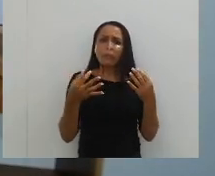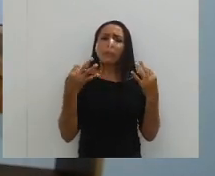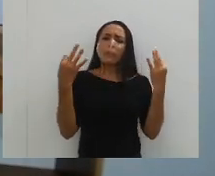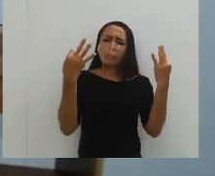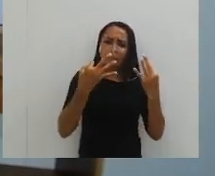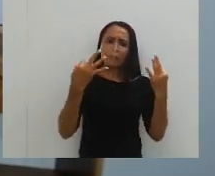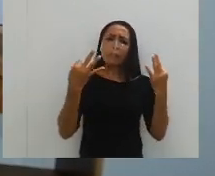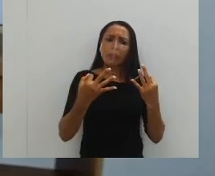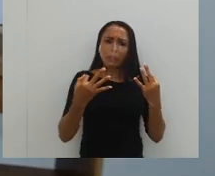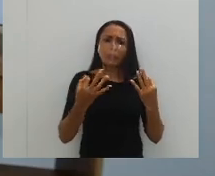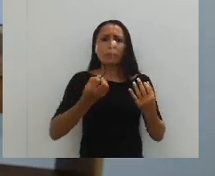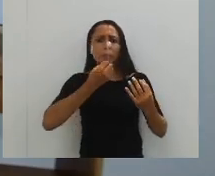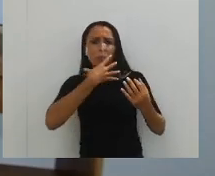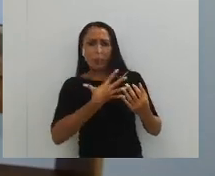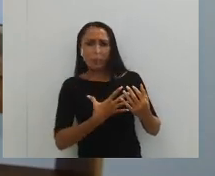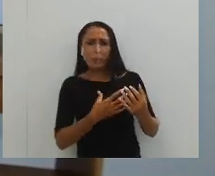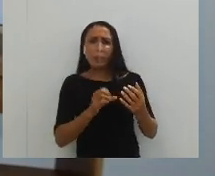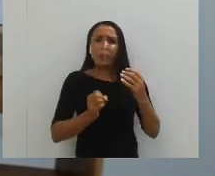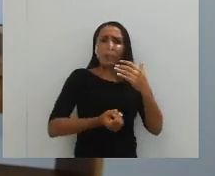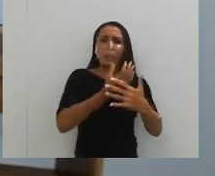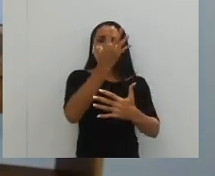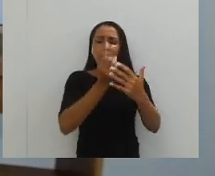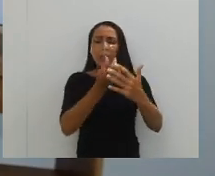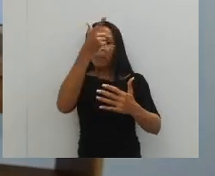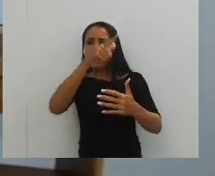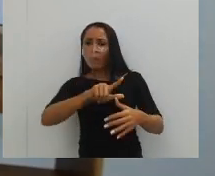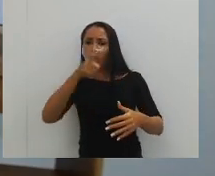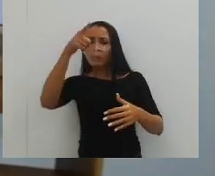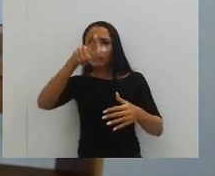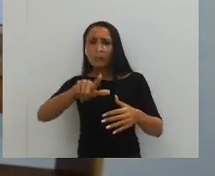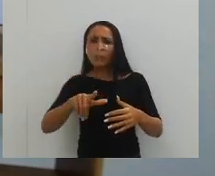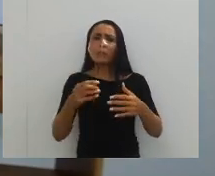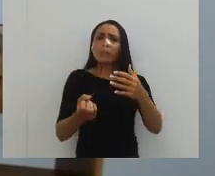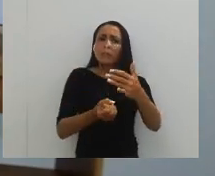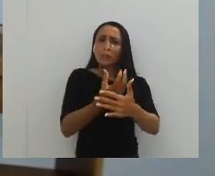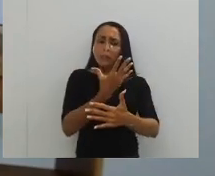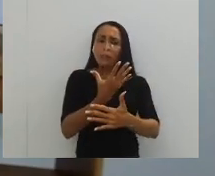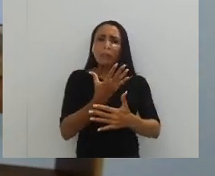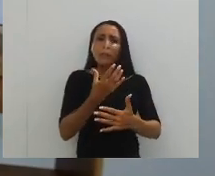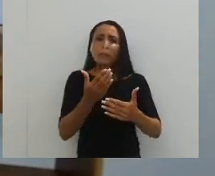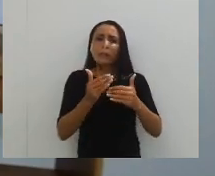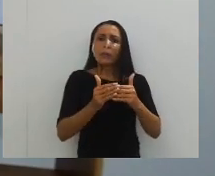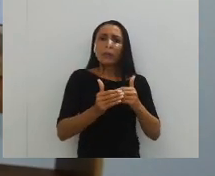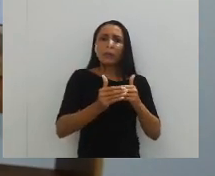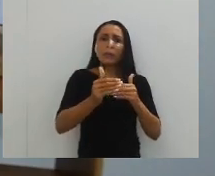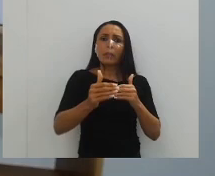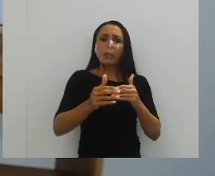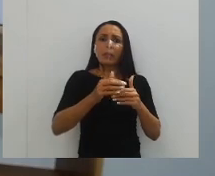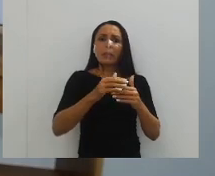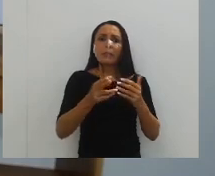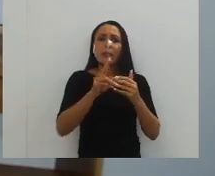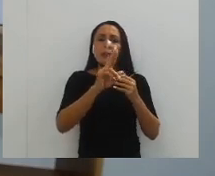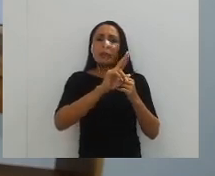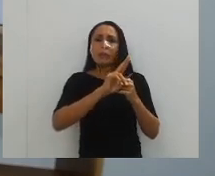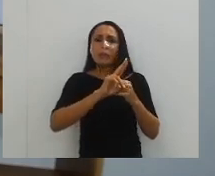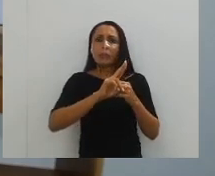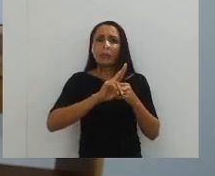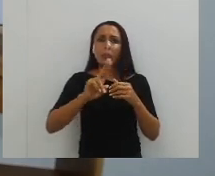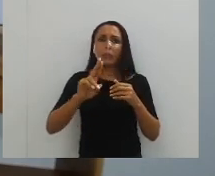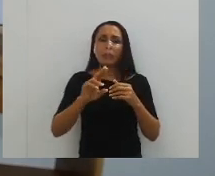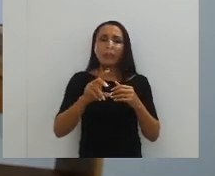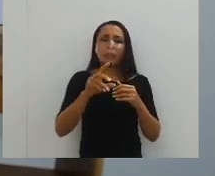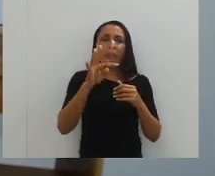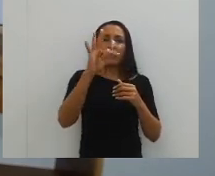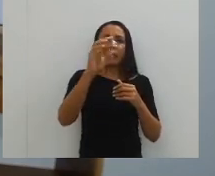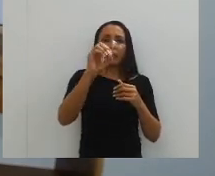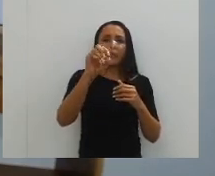disse, não, vou criar outras categorias. Aí quando ele cria outras categorias, ele começa a chamar todas de categorias taxonômicas